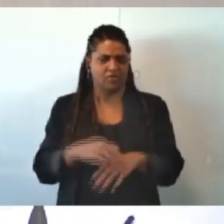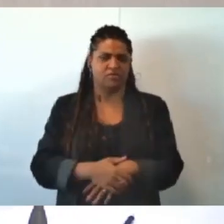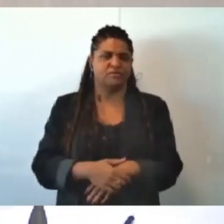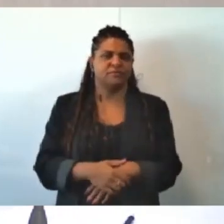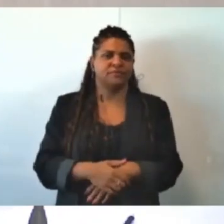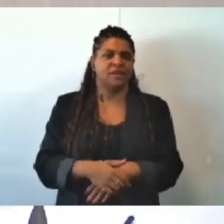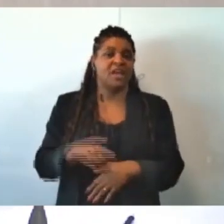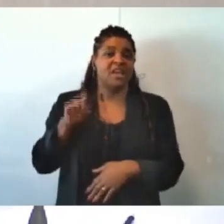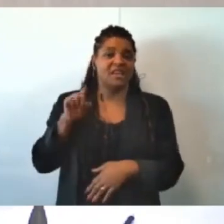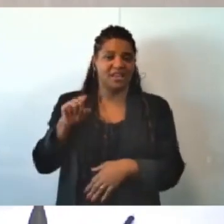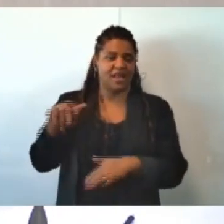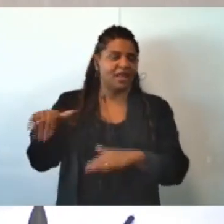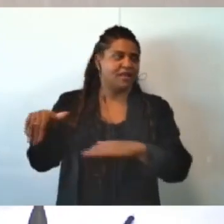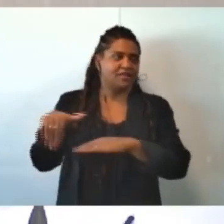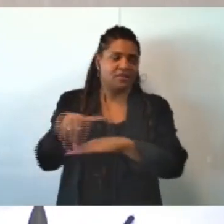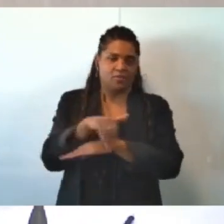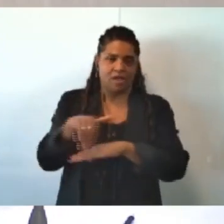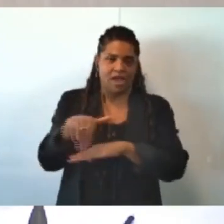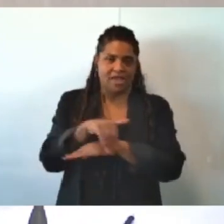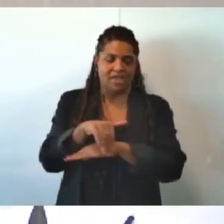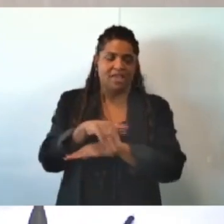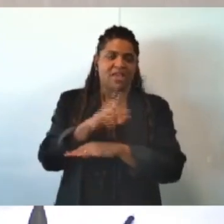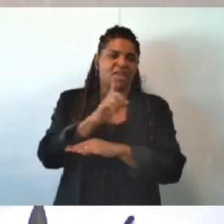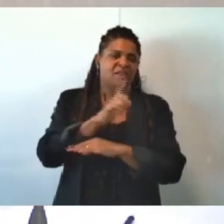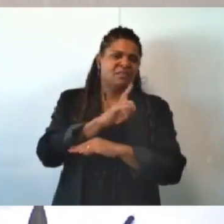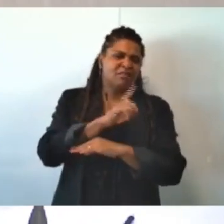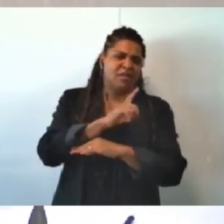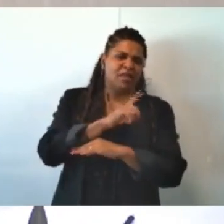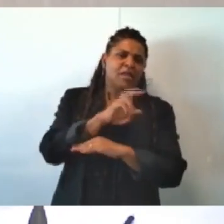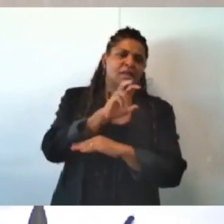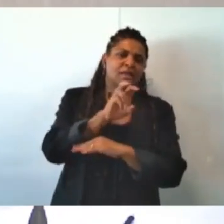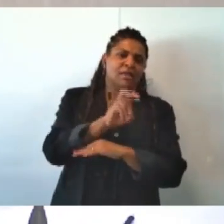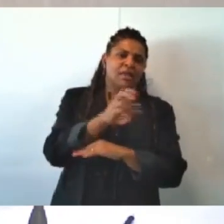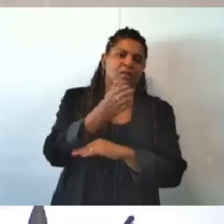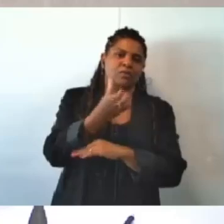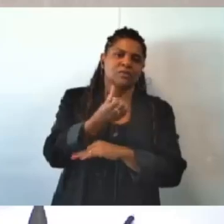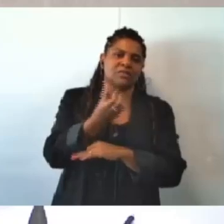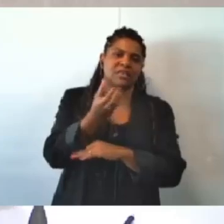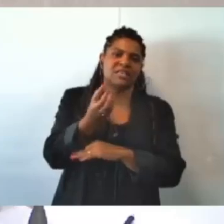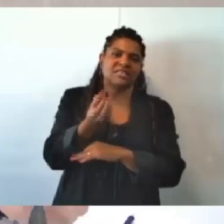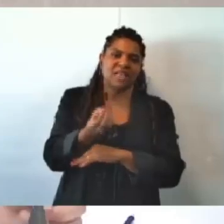Sapucaí, seria 560 ônibus dia.